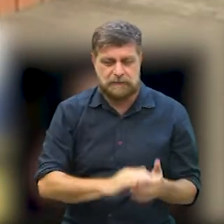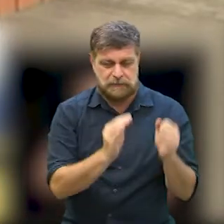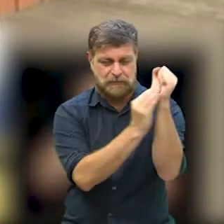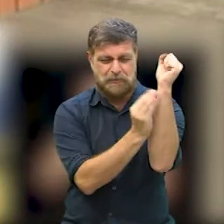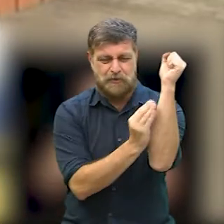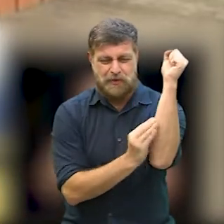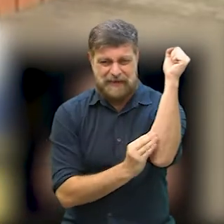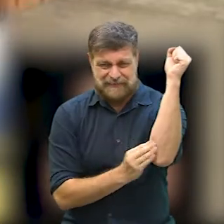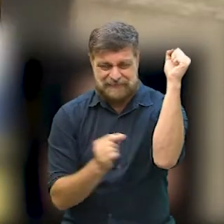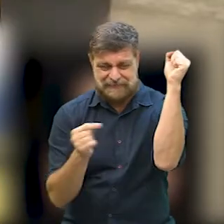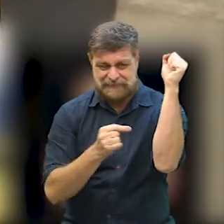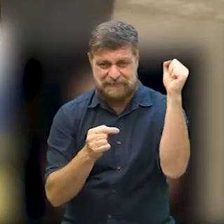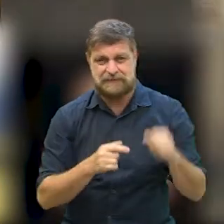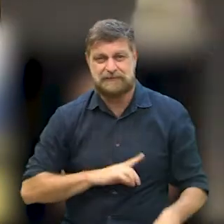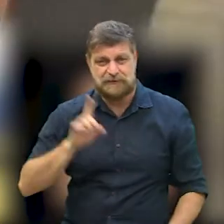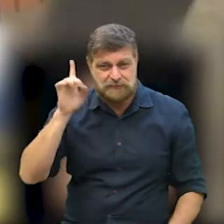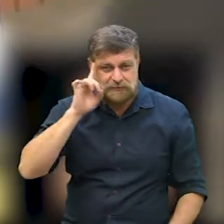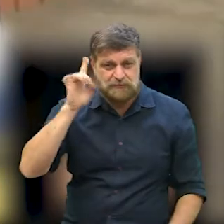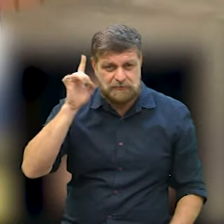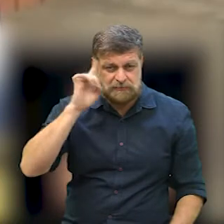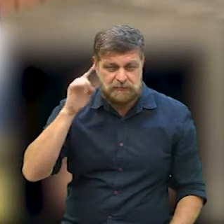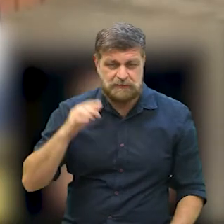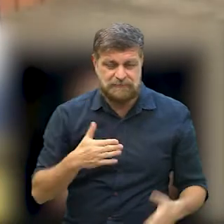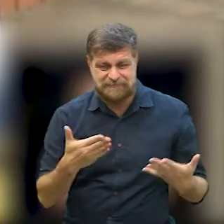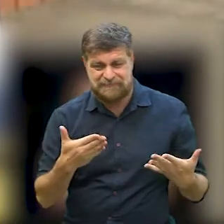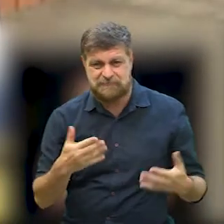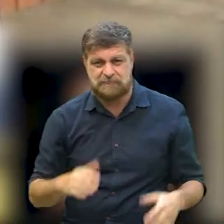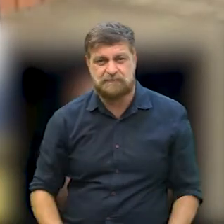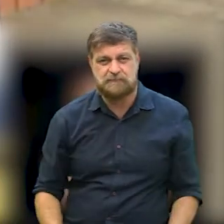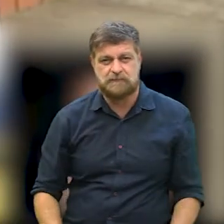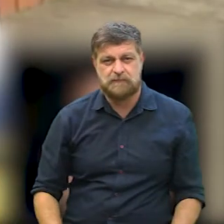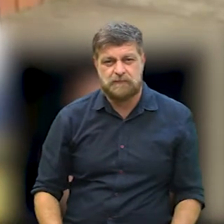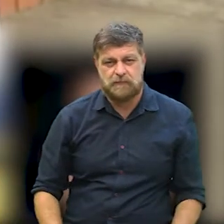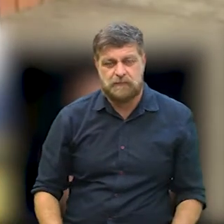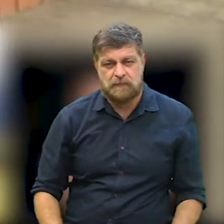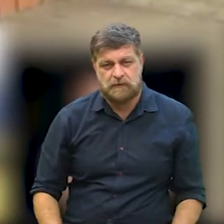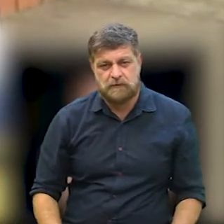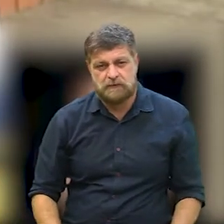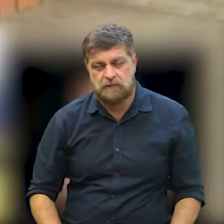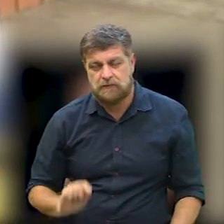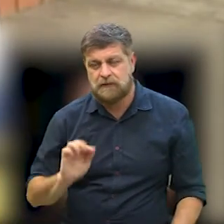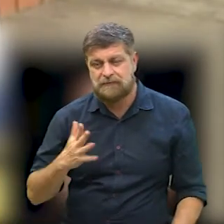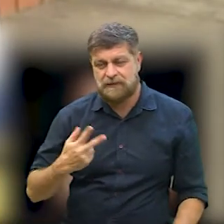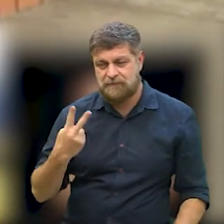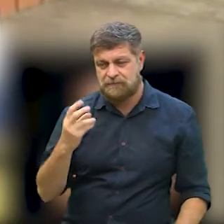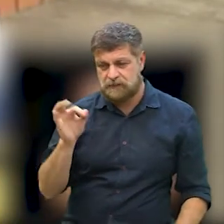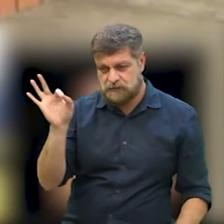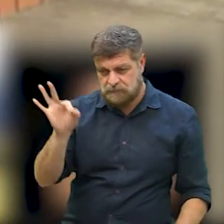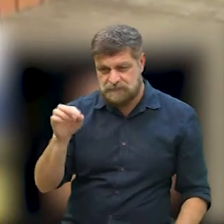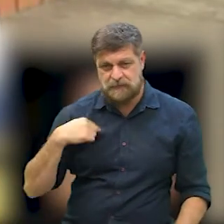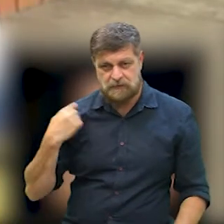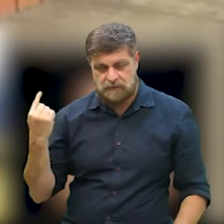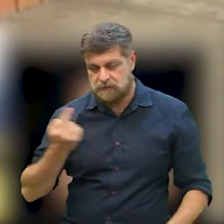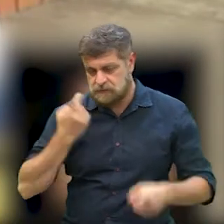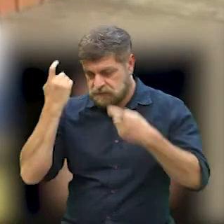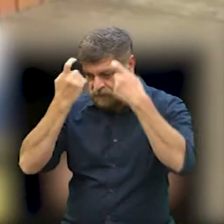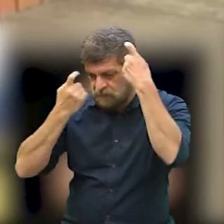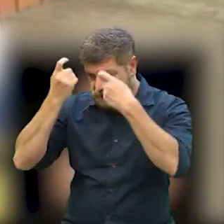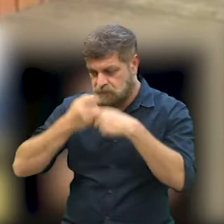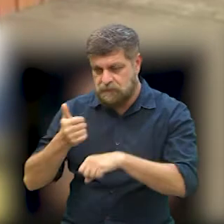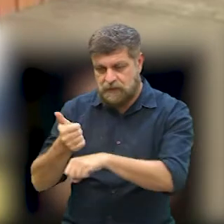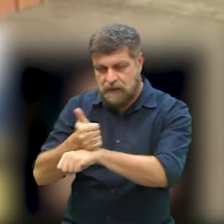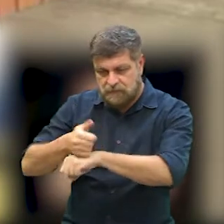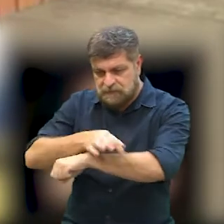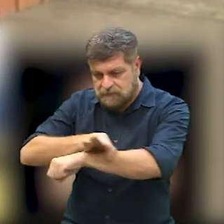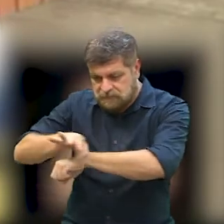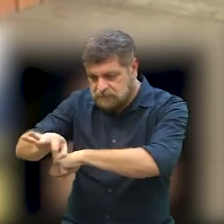certidões e com a burocracia do dia a dia dentro da secretaria e vinte por cento a gente se